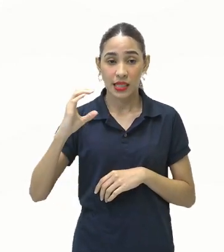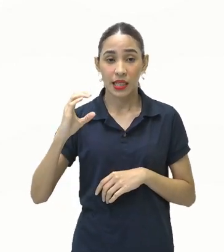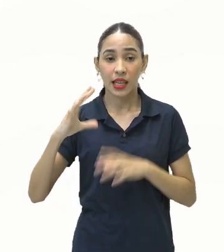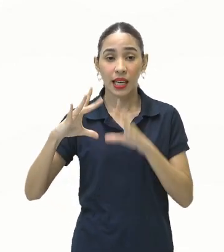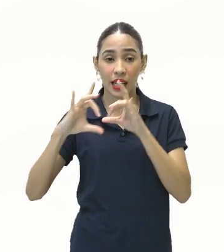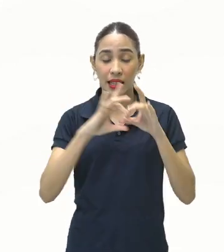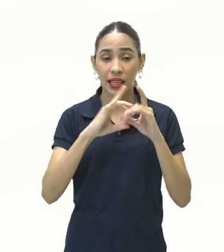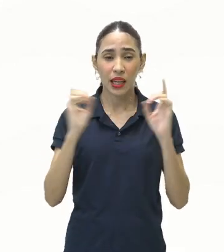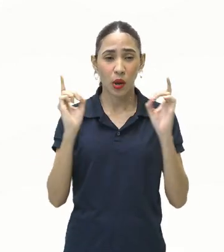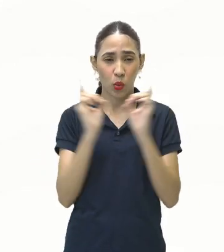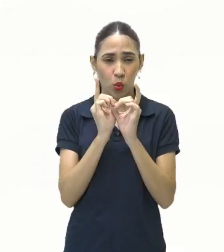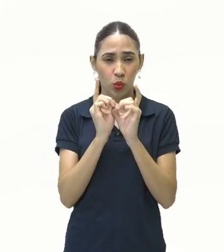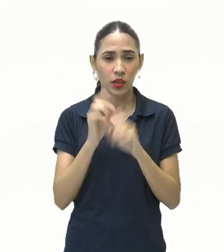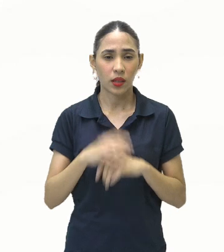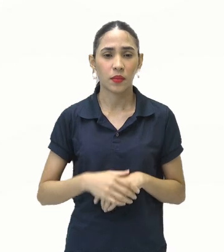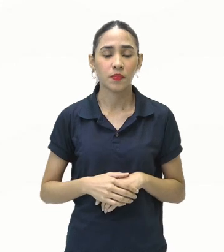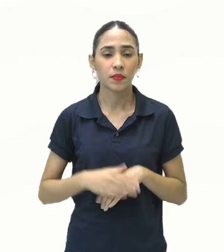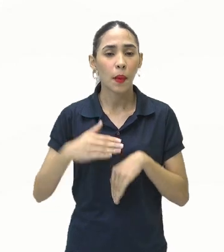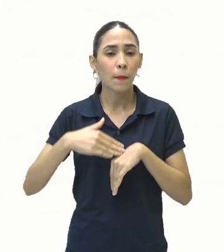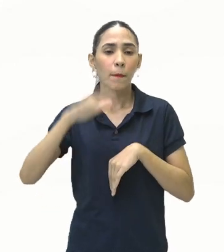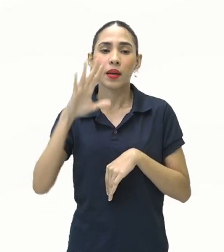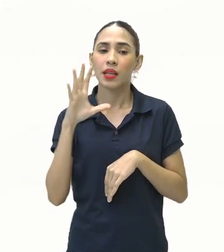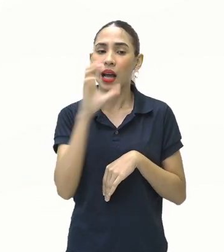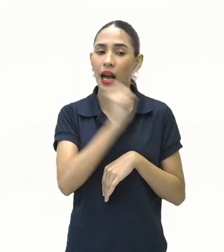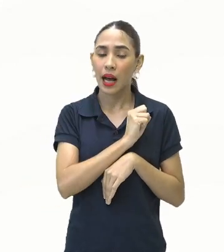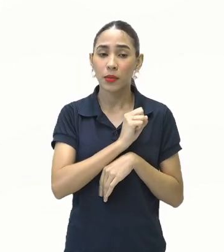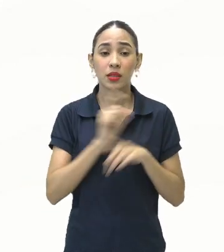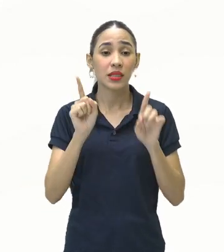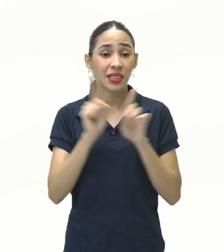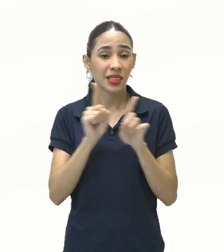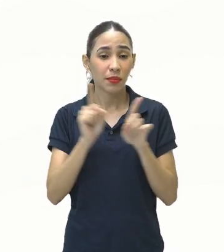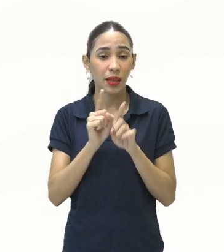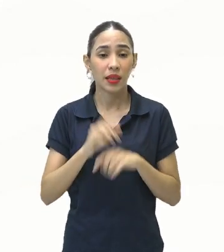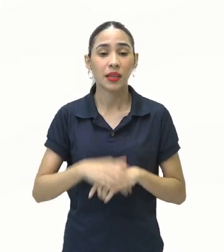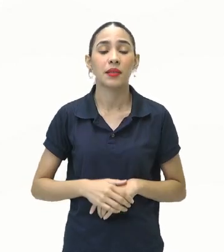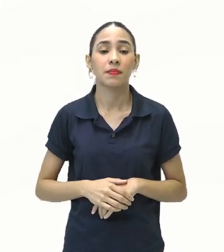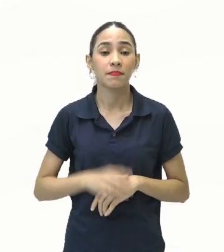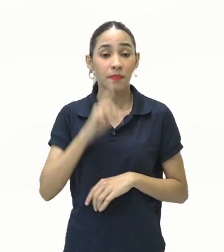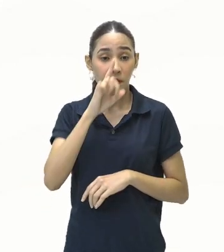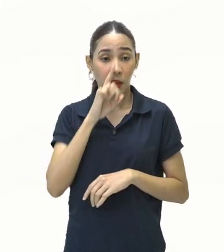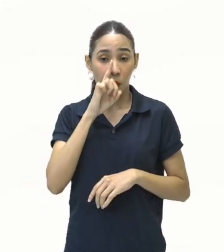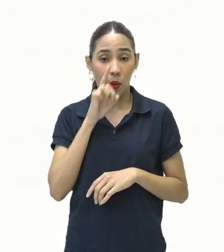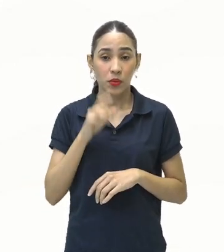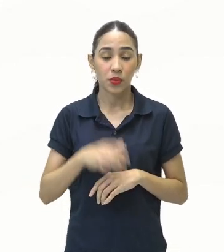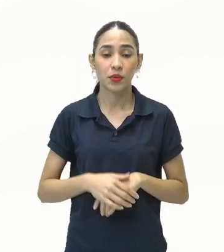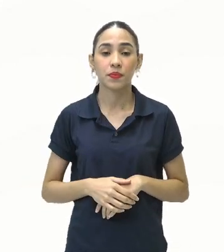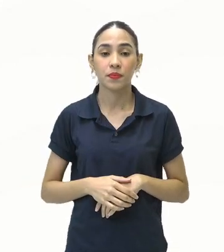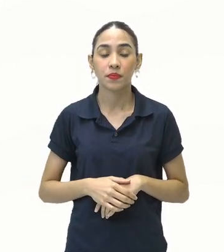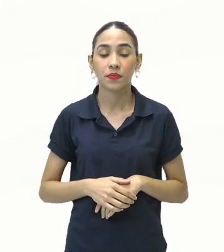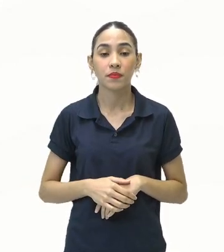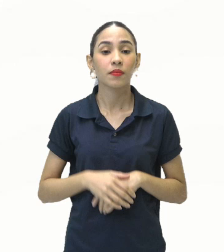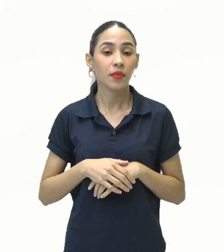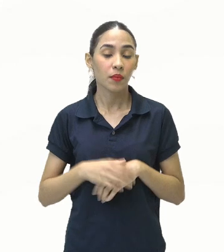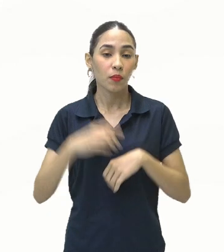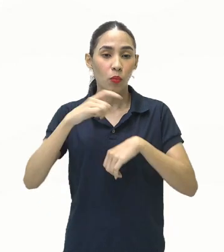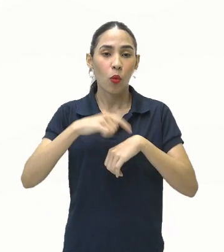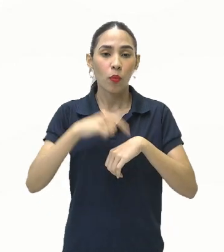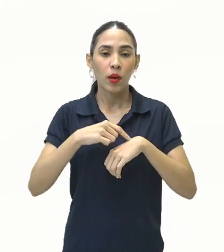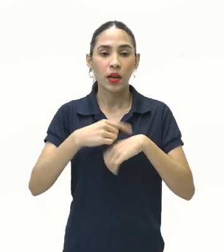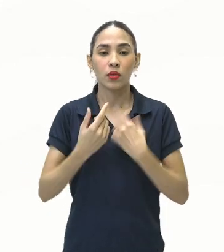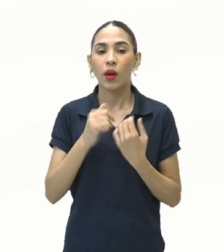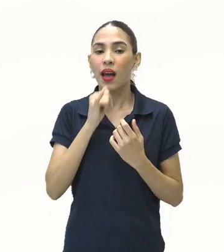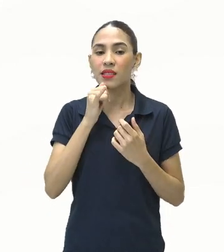cadeia curta, que são mais voláteis, né, e inflamáveis. Tanto que quando a gente fala